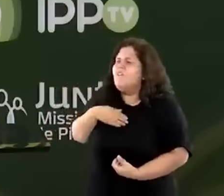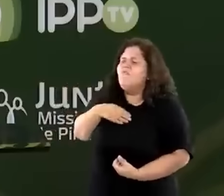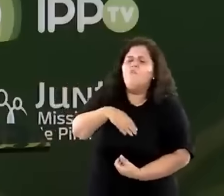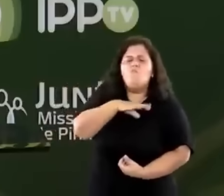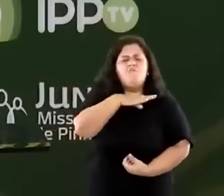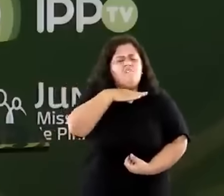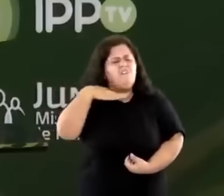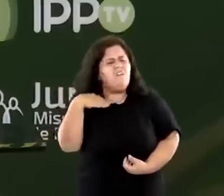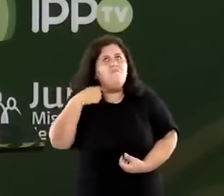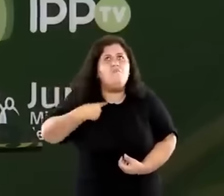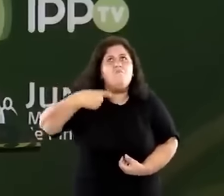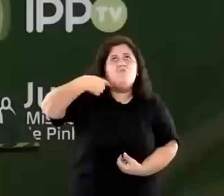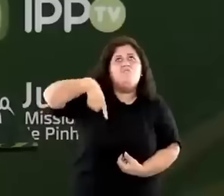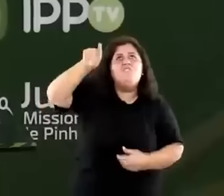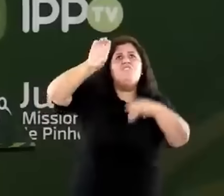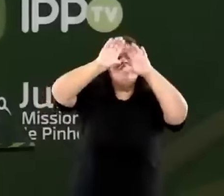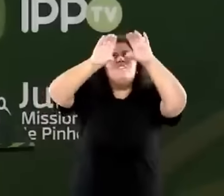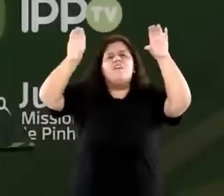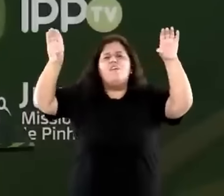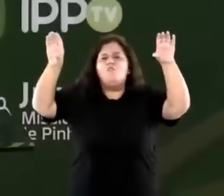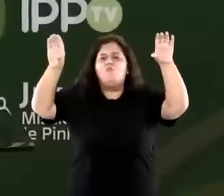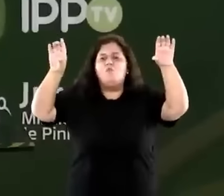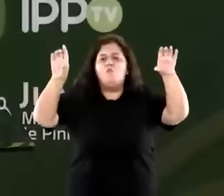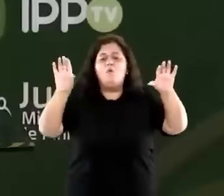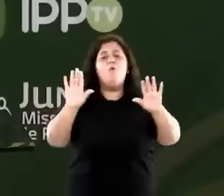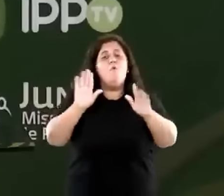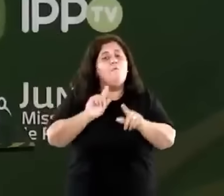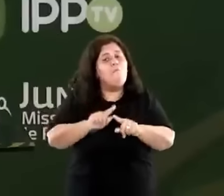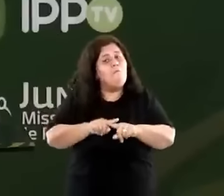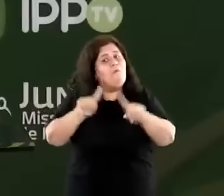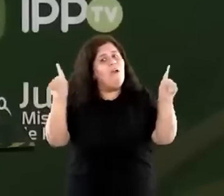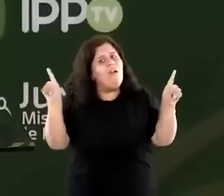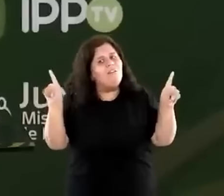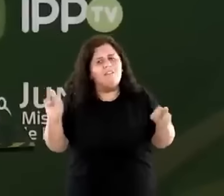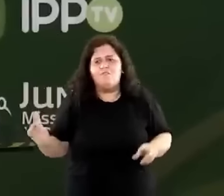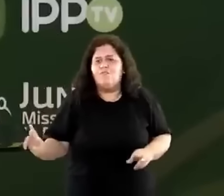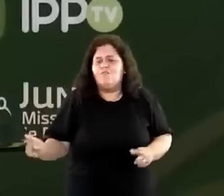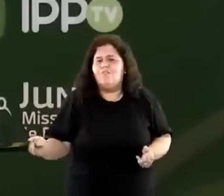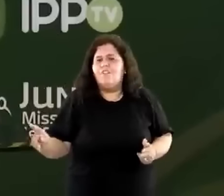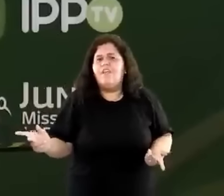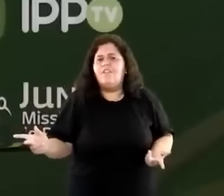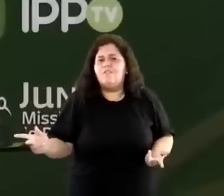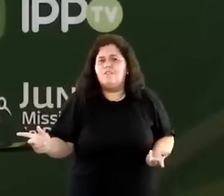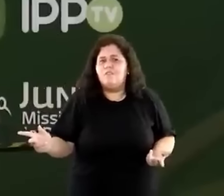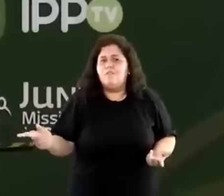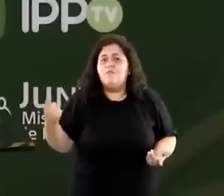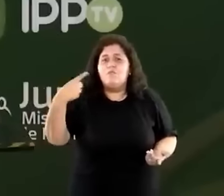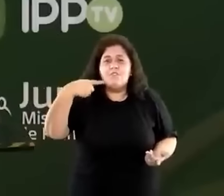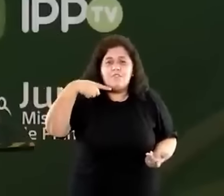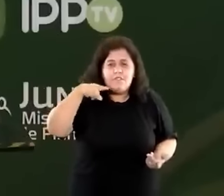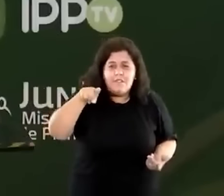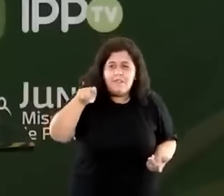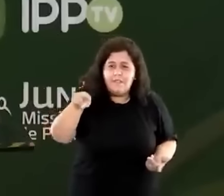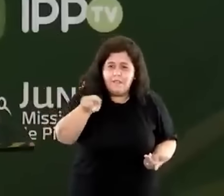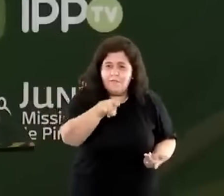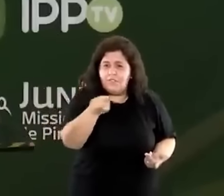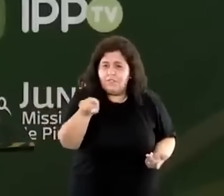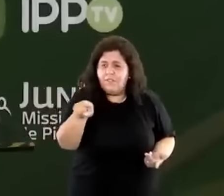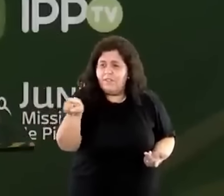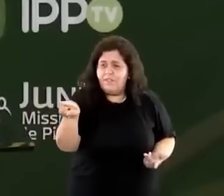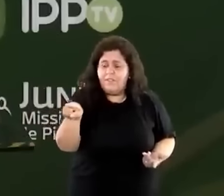maravilhosas Mas qual é a sua participação no céu quando você chegar lá você não vai só pro